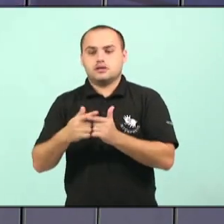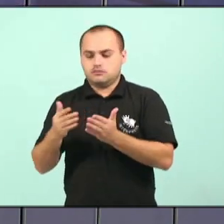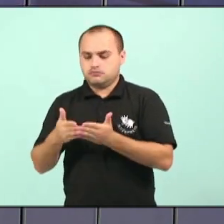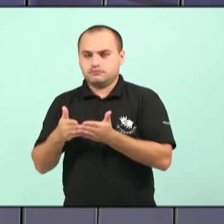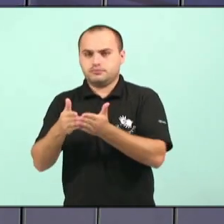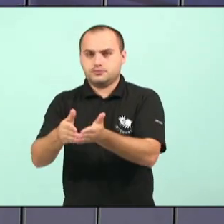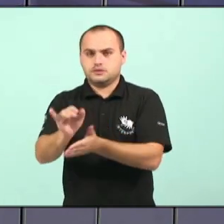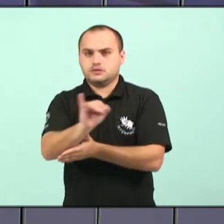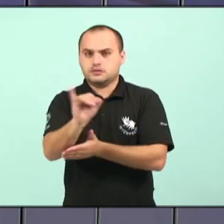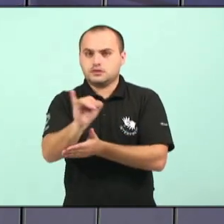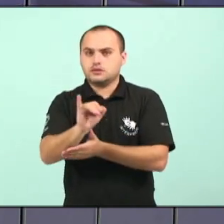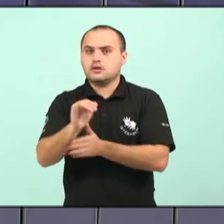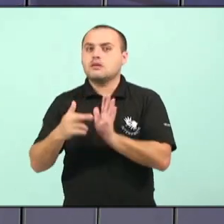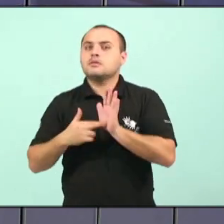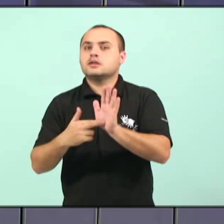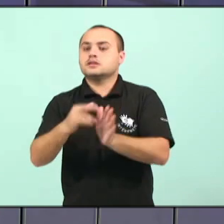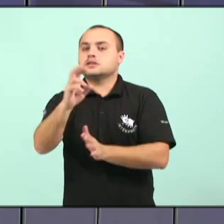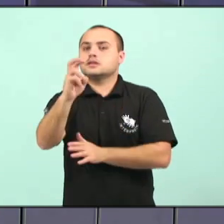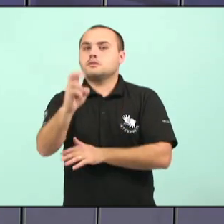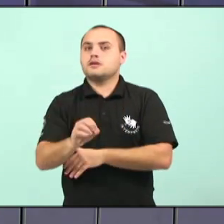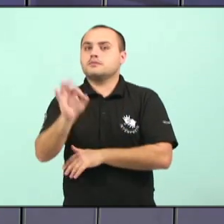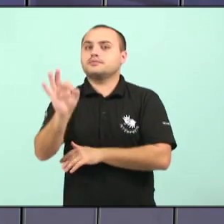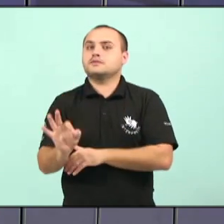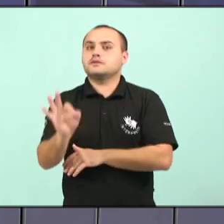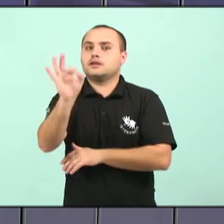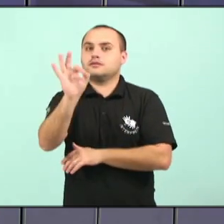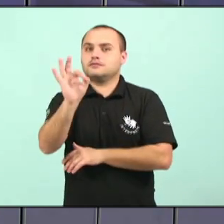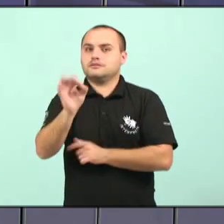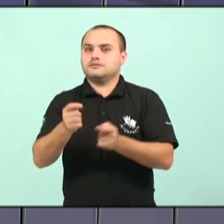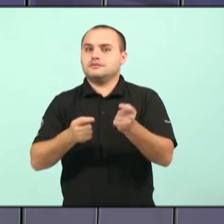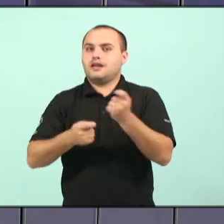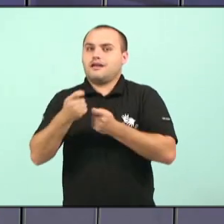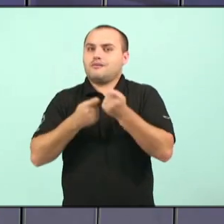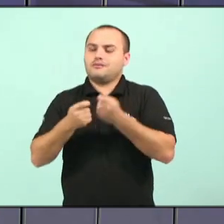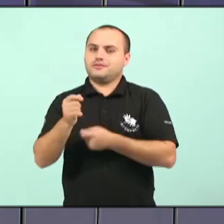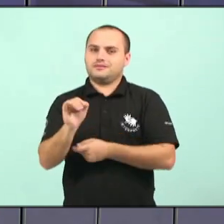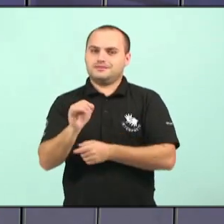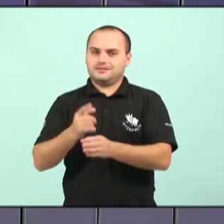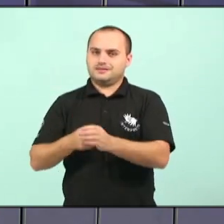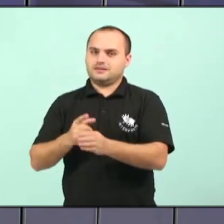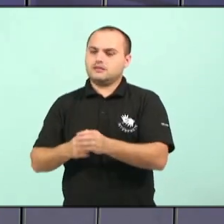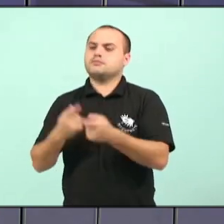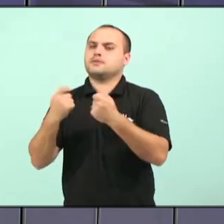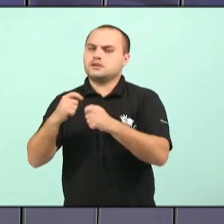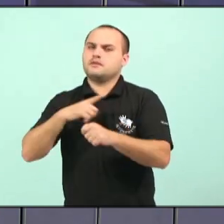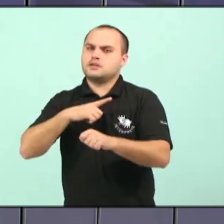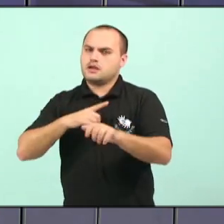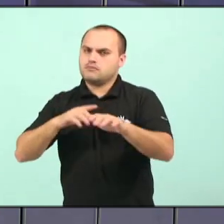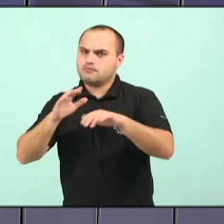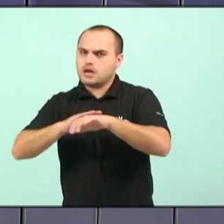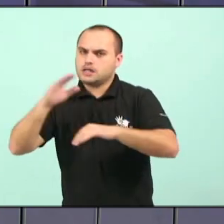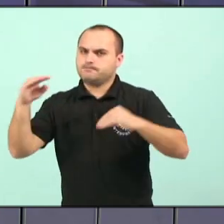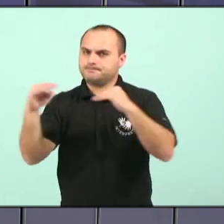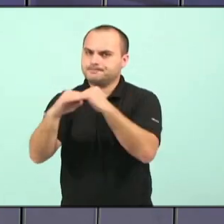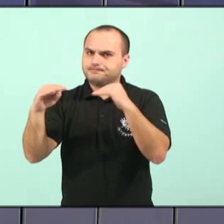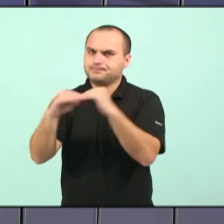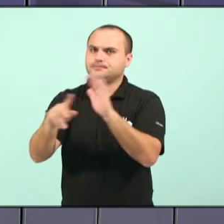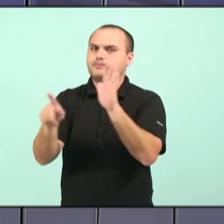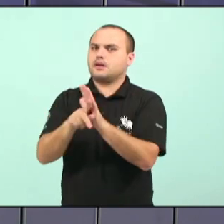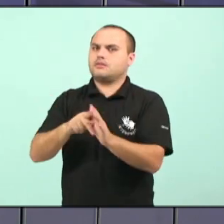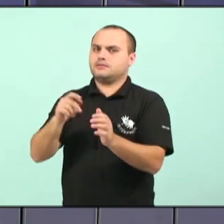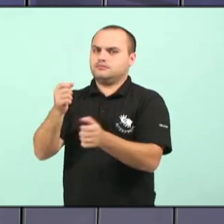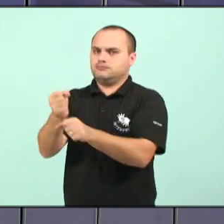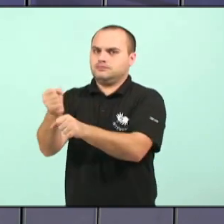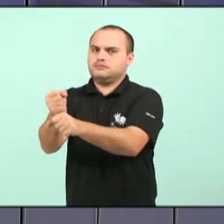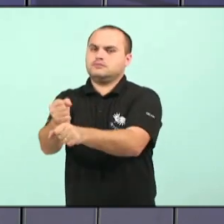50% da economia da nossa cidade, eu acho que eles deveriam sim ser agraciados com obras de mobilidade urbana, porque hoje nós temos, por exemplo,